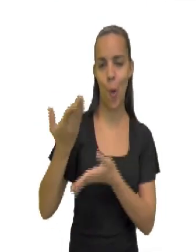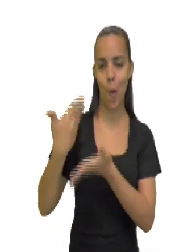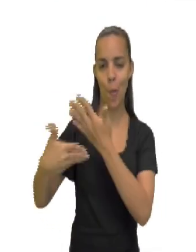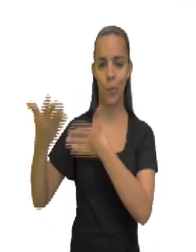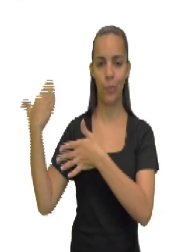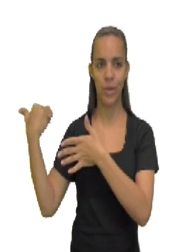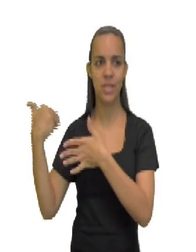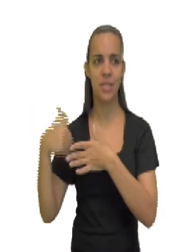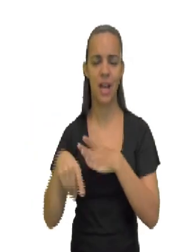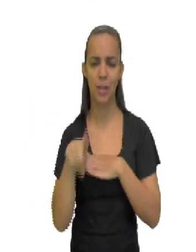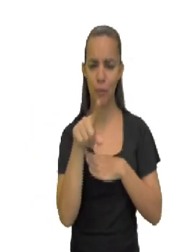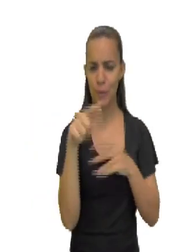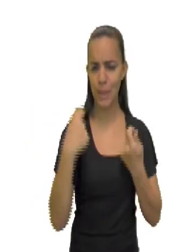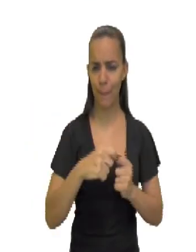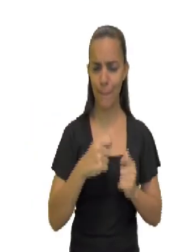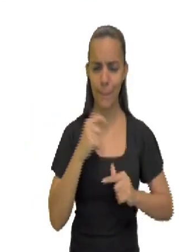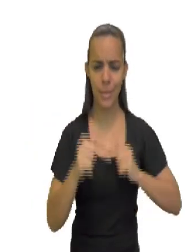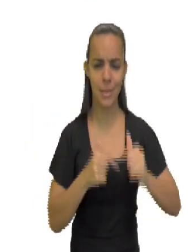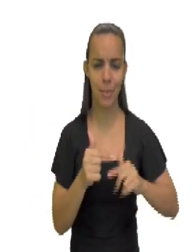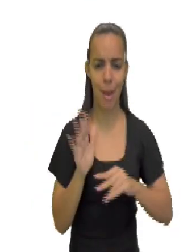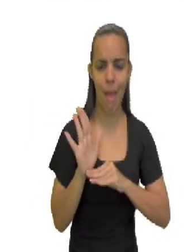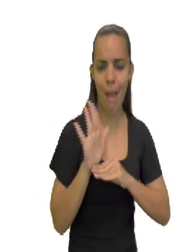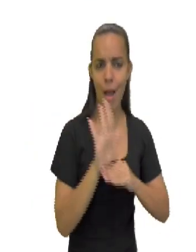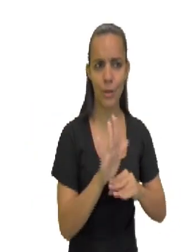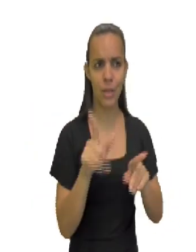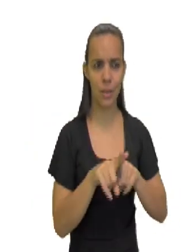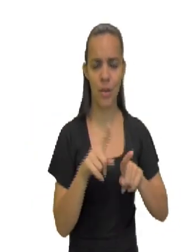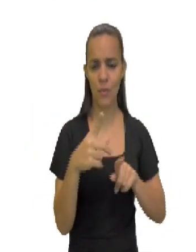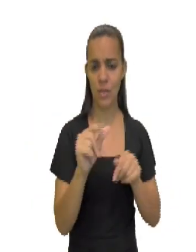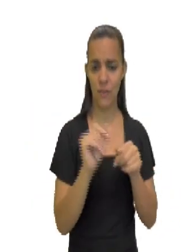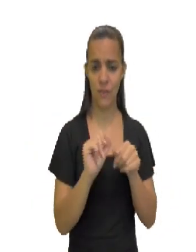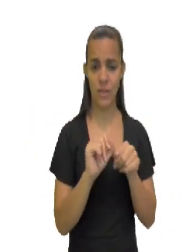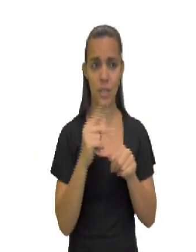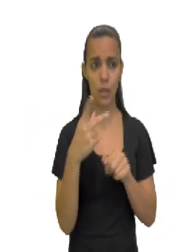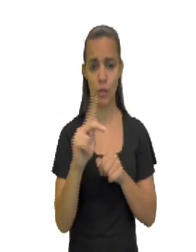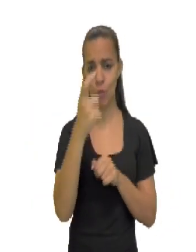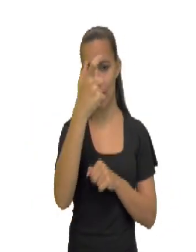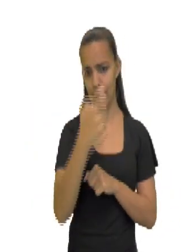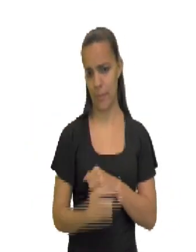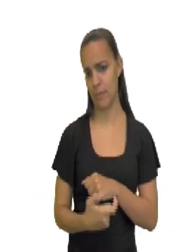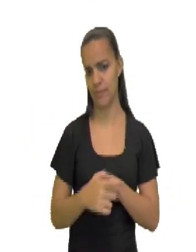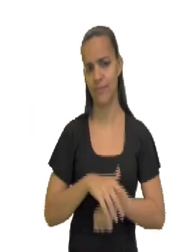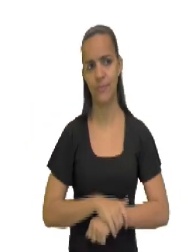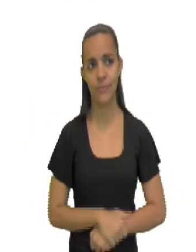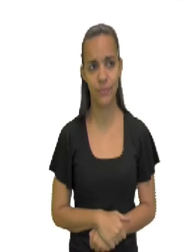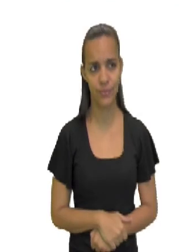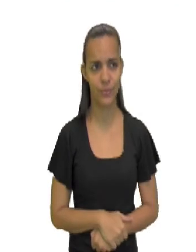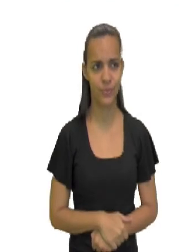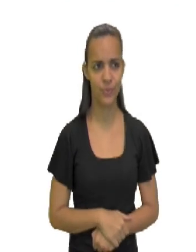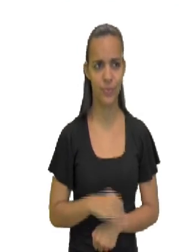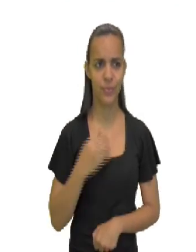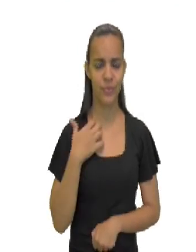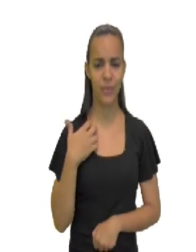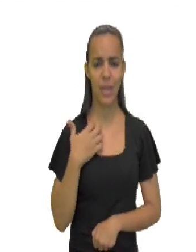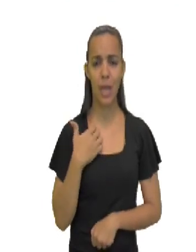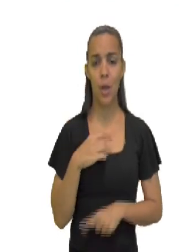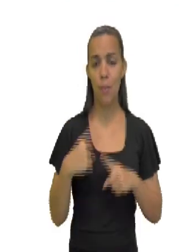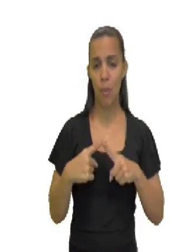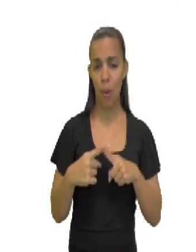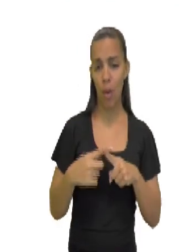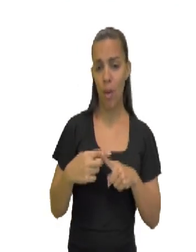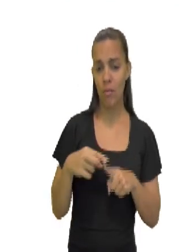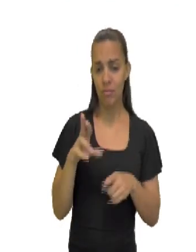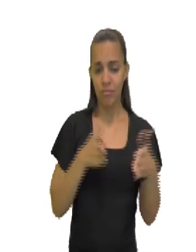parte para ajudar a resgatar, a cuidar deste nosso rio, que tanto cuida de nós também,